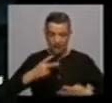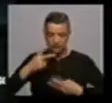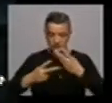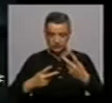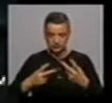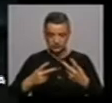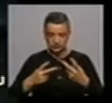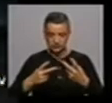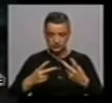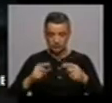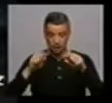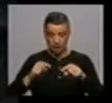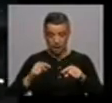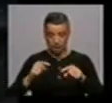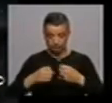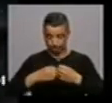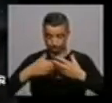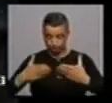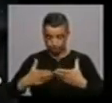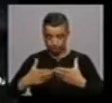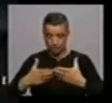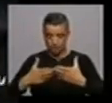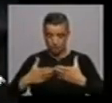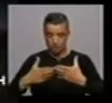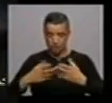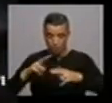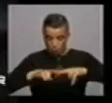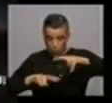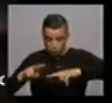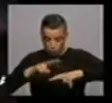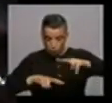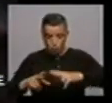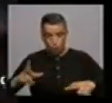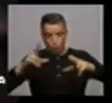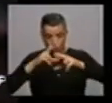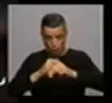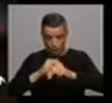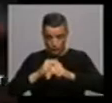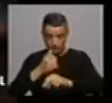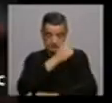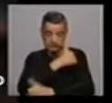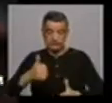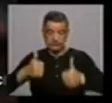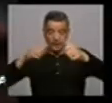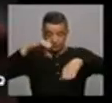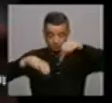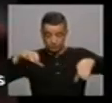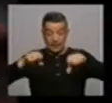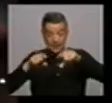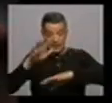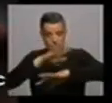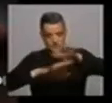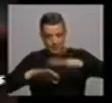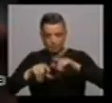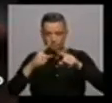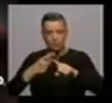grandes metrópoles crescem para os seus subúrbios através da construção de novos focos urbanos, digamos assim, o que estes astrónomos fizeram foi uma coisa